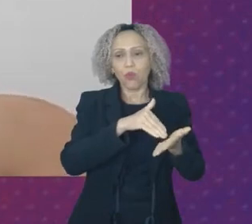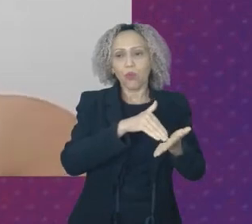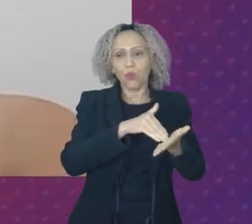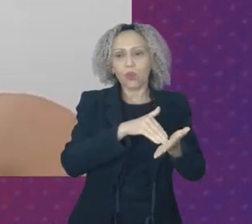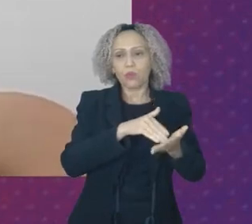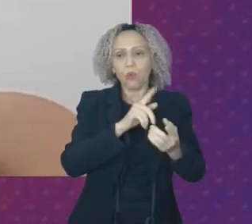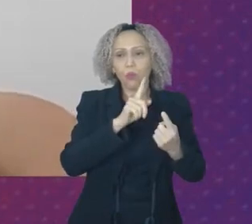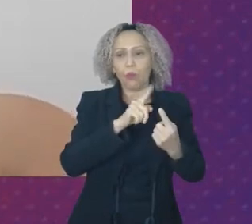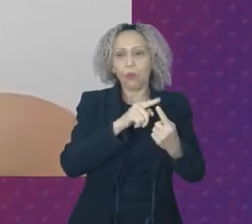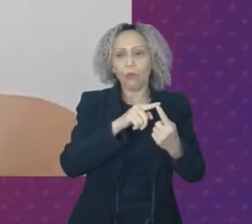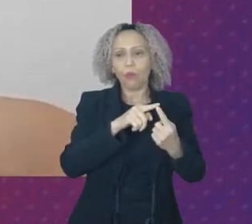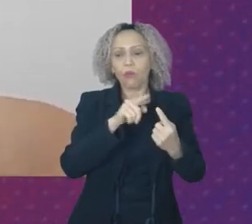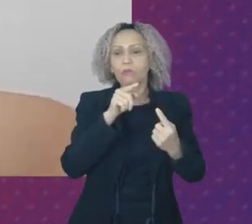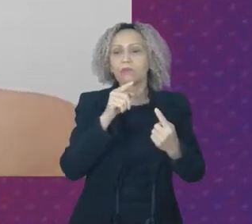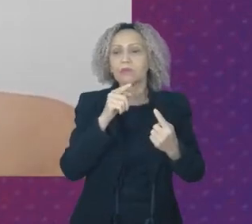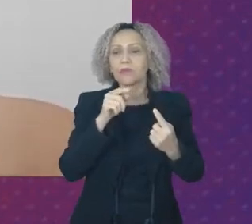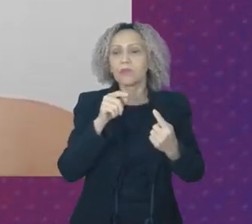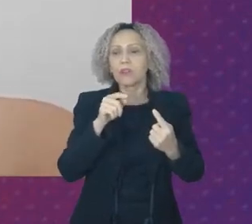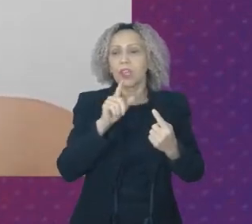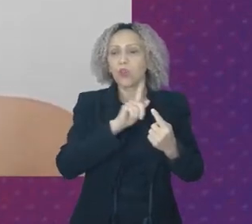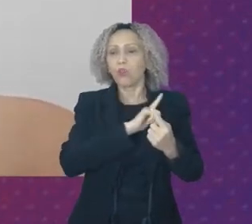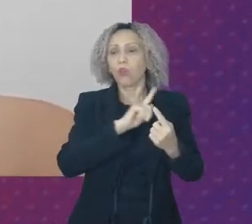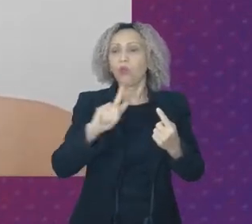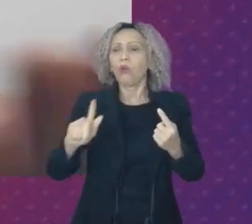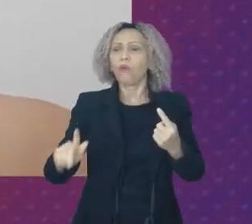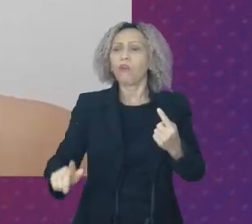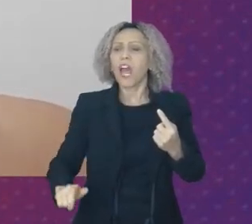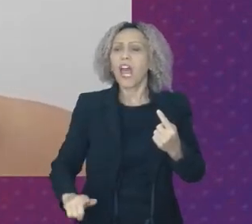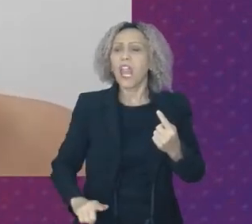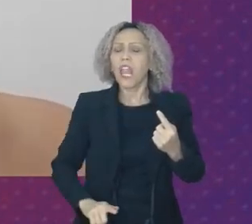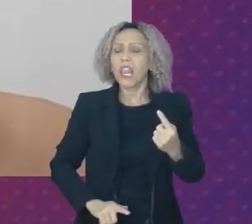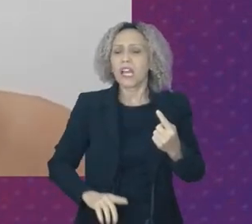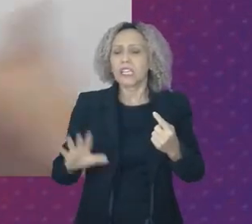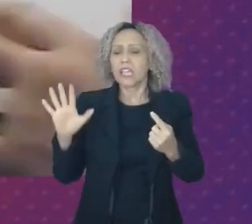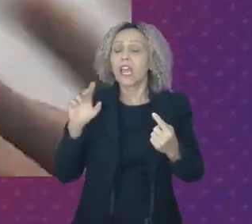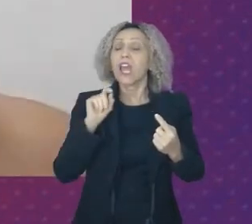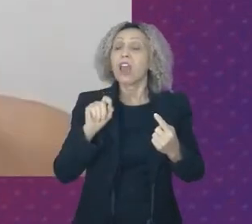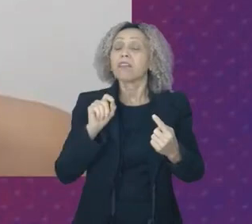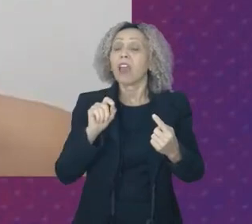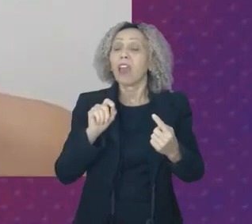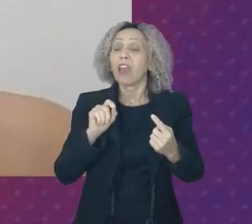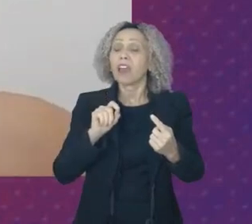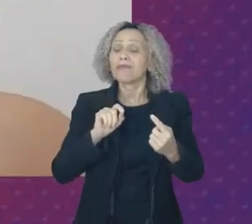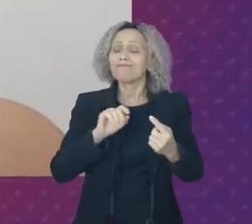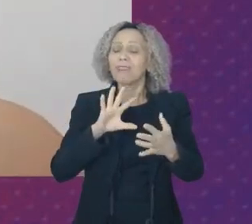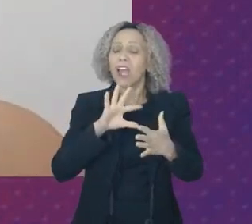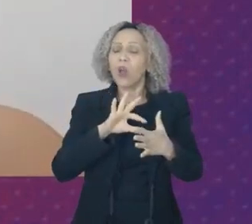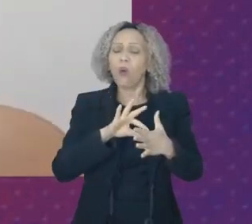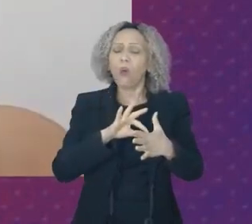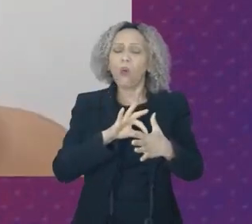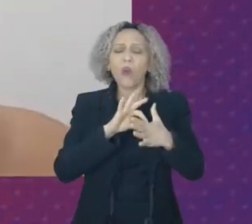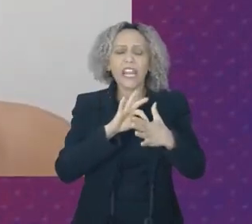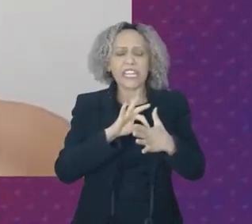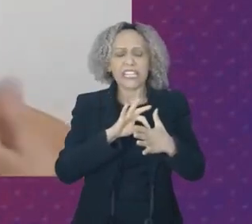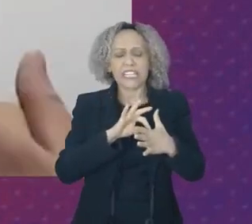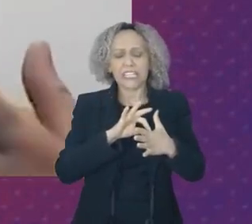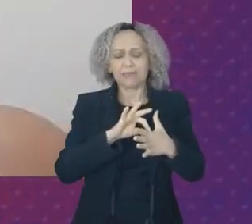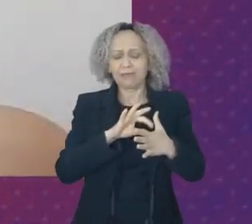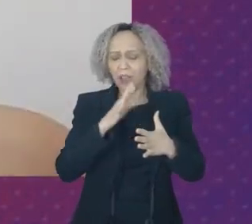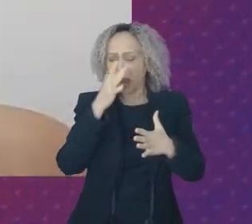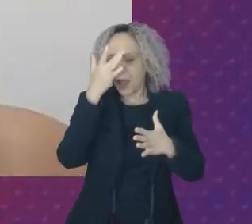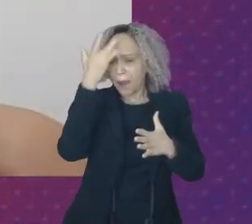arquétipo do governante, que é basicamente o posicionamento de um líder nato, né? Aquela pessoa